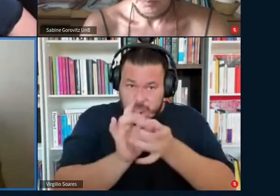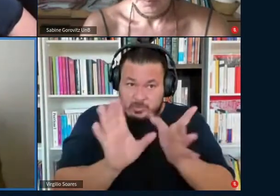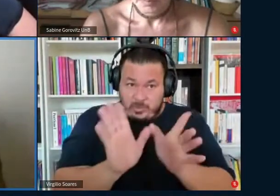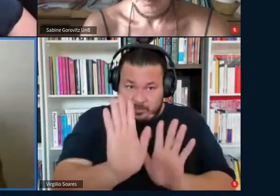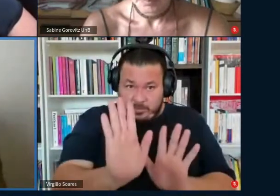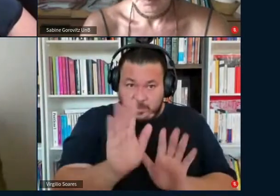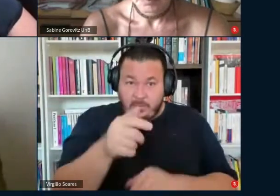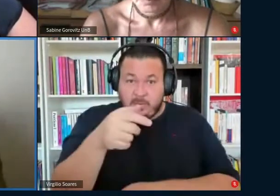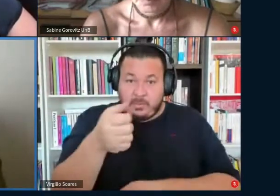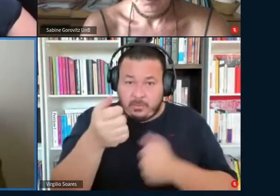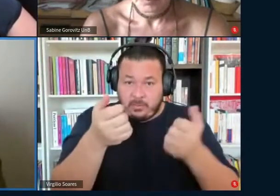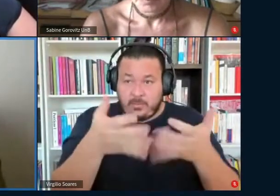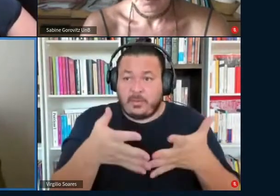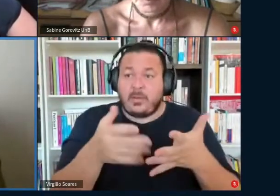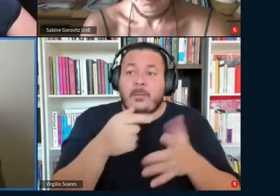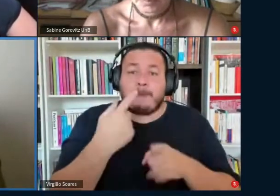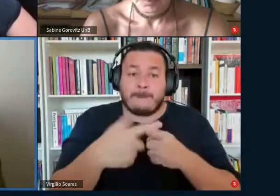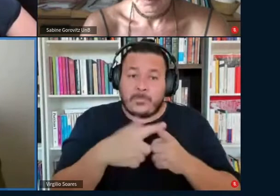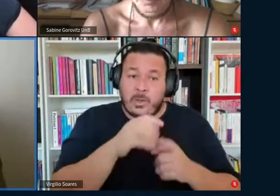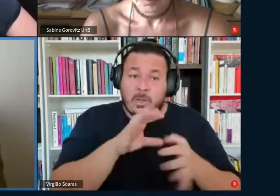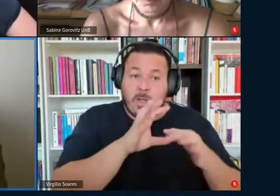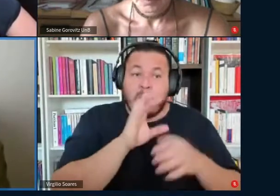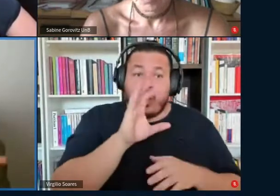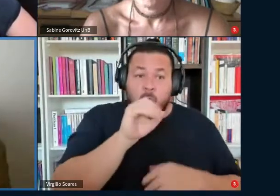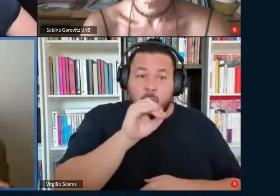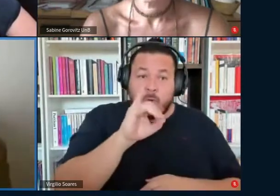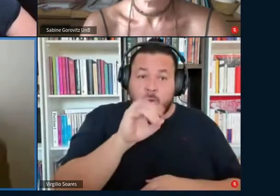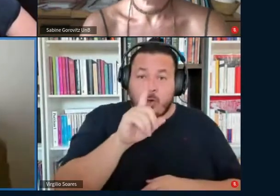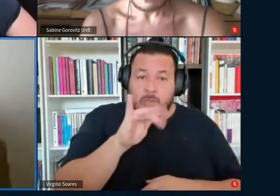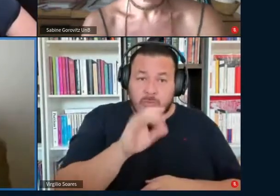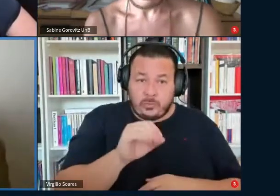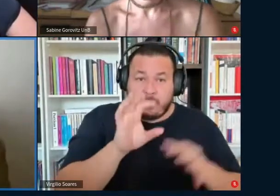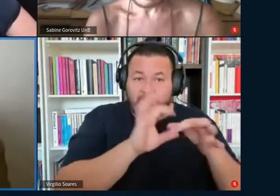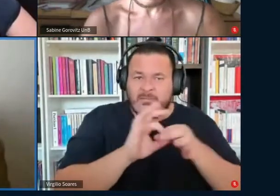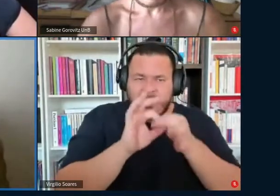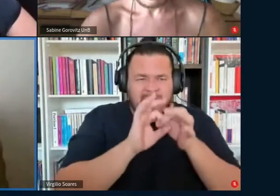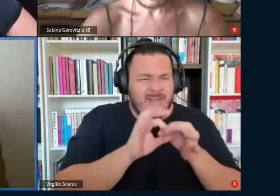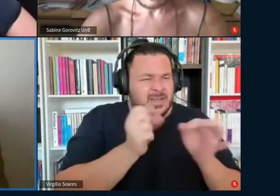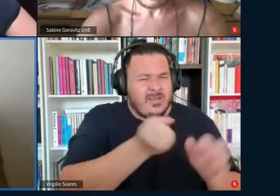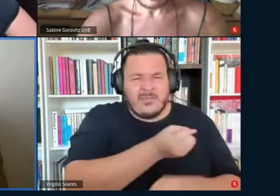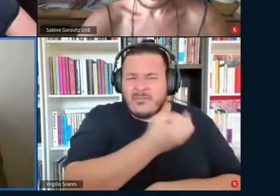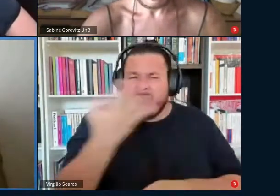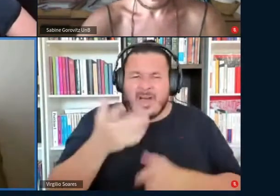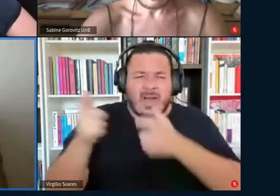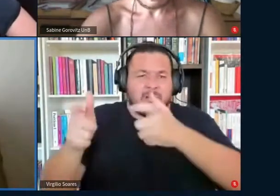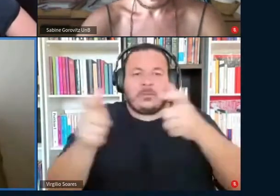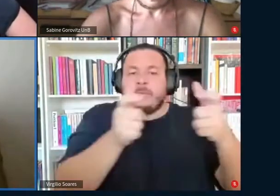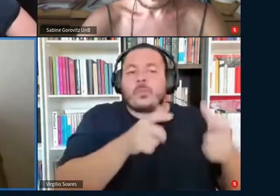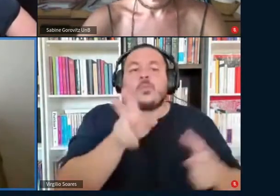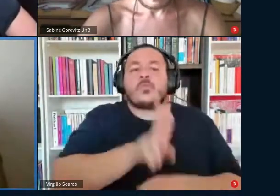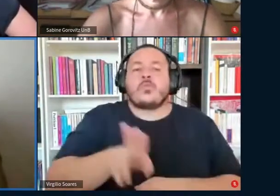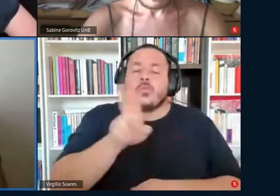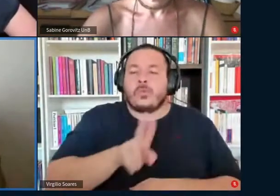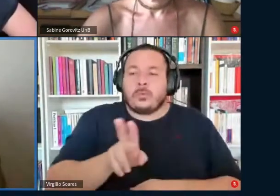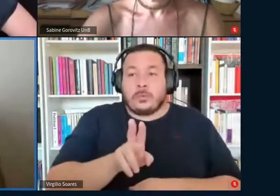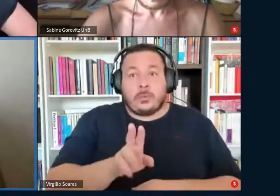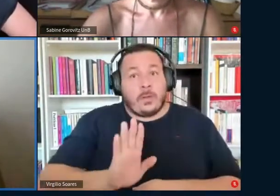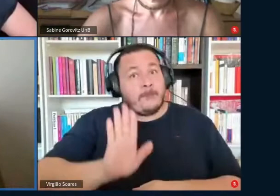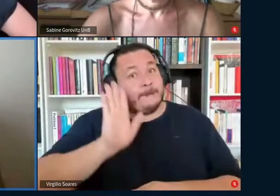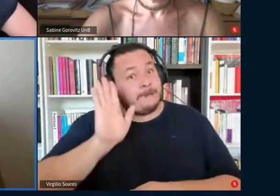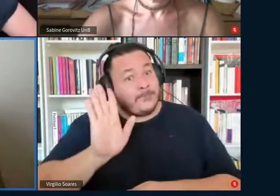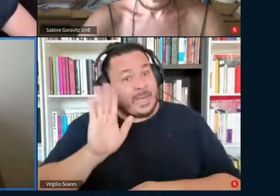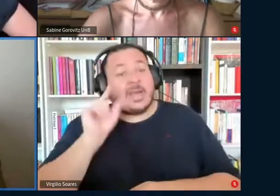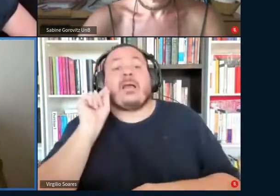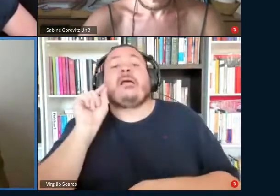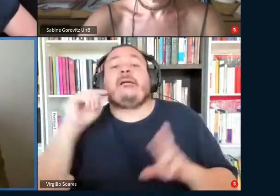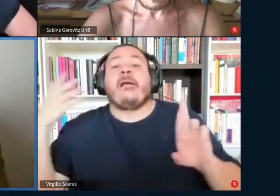assim, o código da FENEIS ainda é retomado por diferentes espaços. A entidade que representa